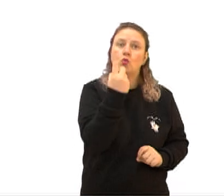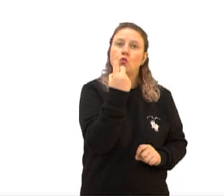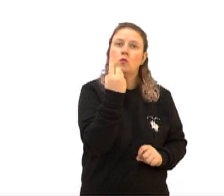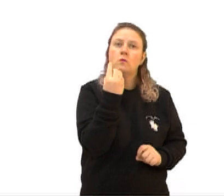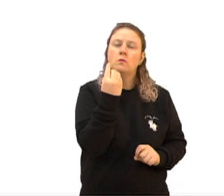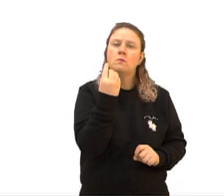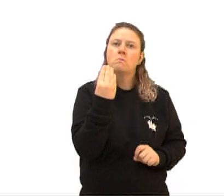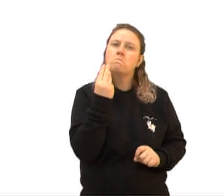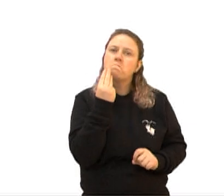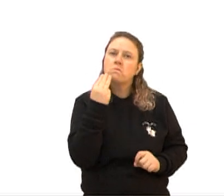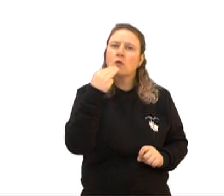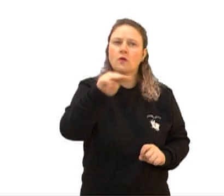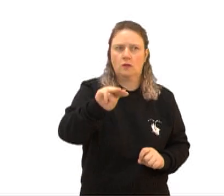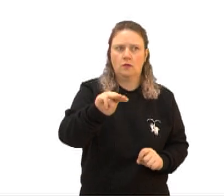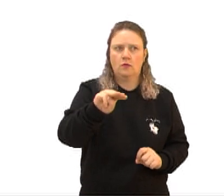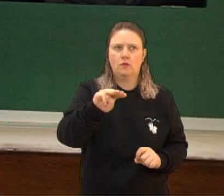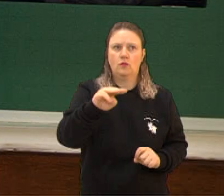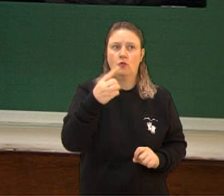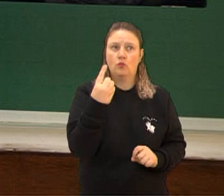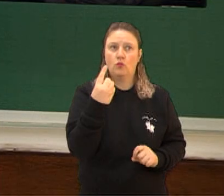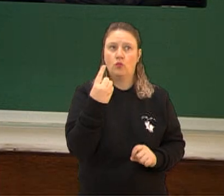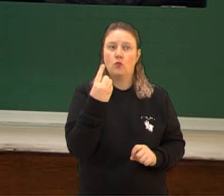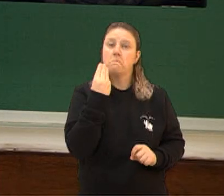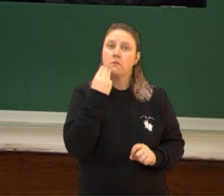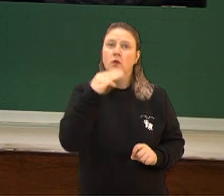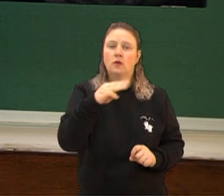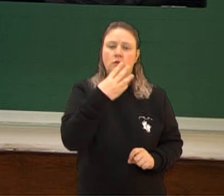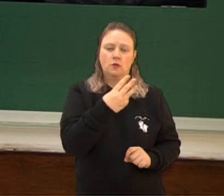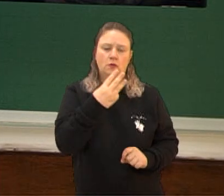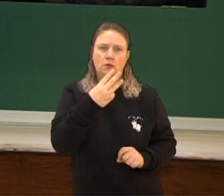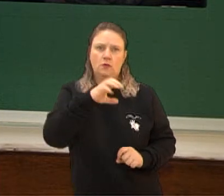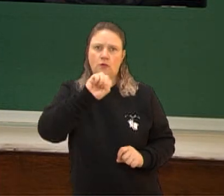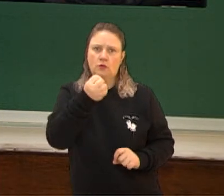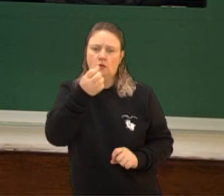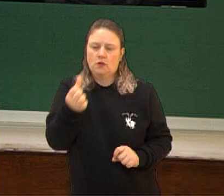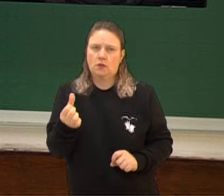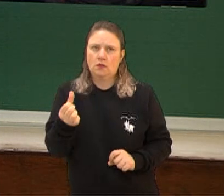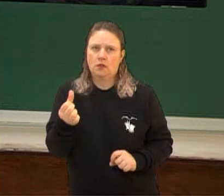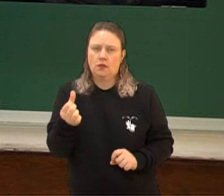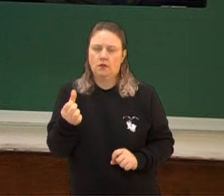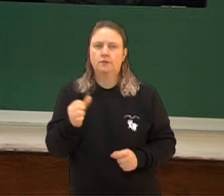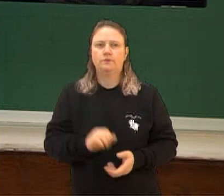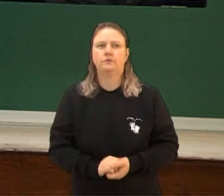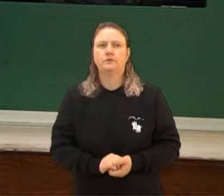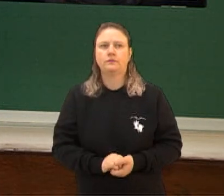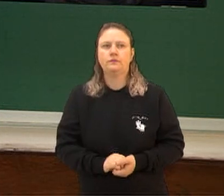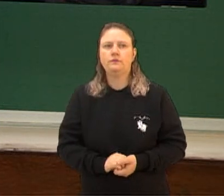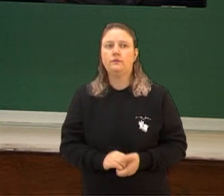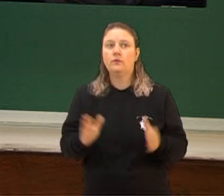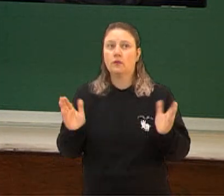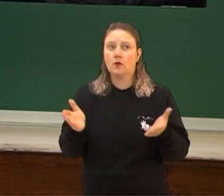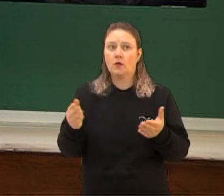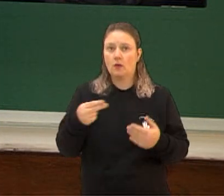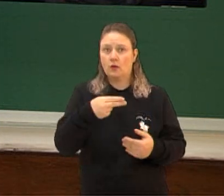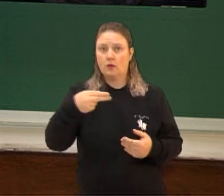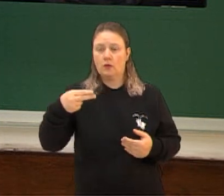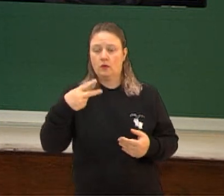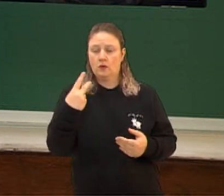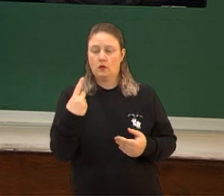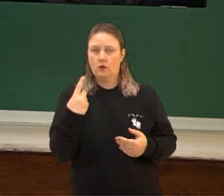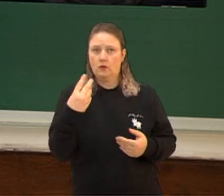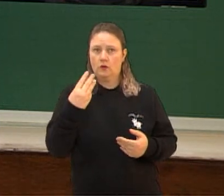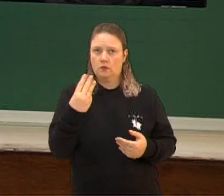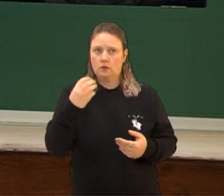1.386.000 centímetros quadrados. Opa! A alternativa lá estava em metro quadrado. Eu tenho mais uma conversão para